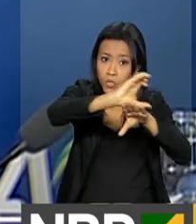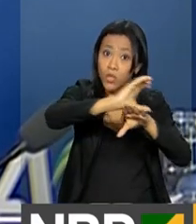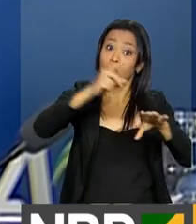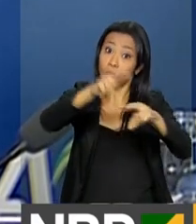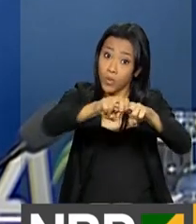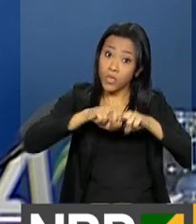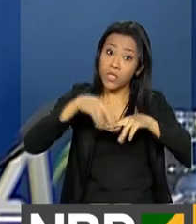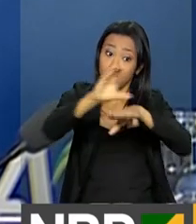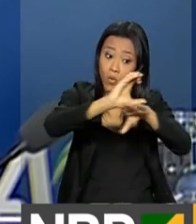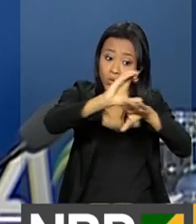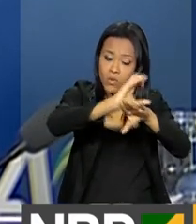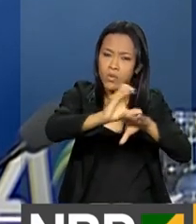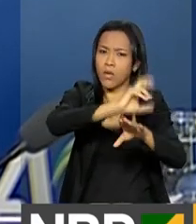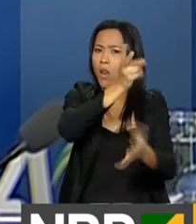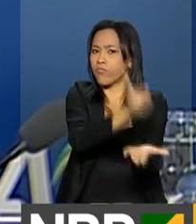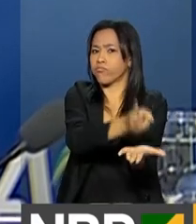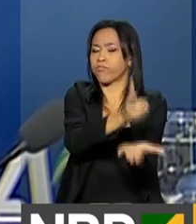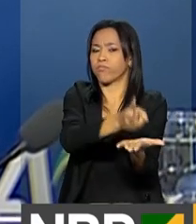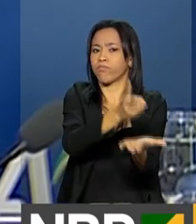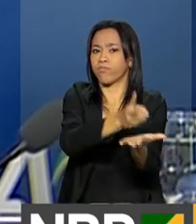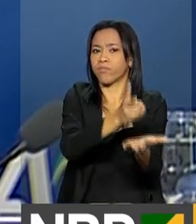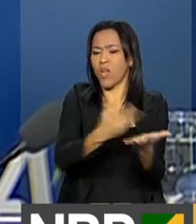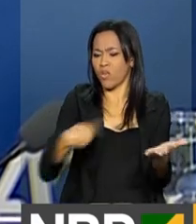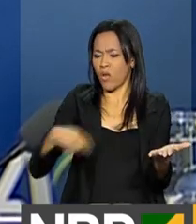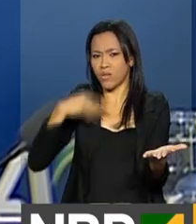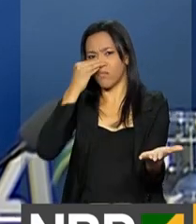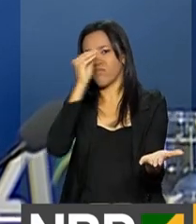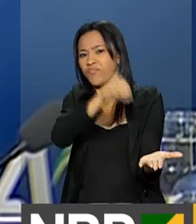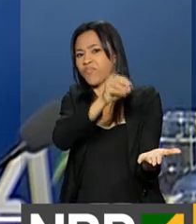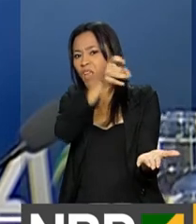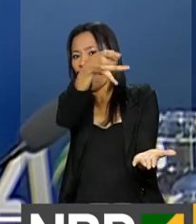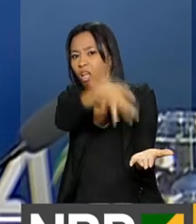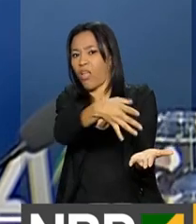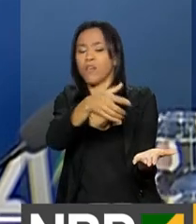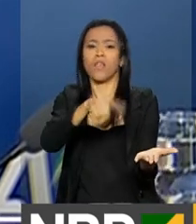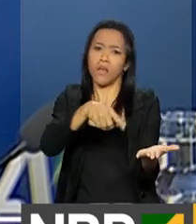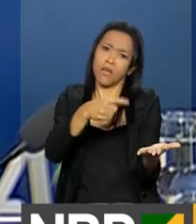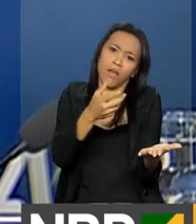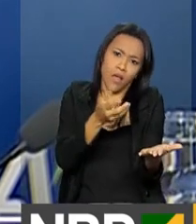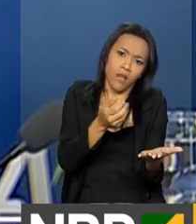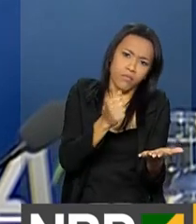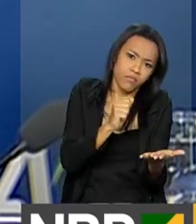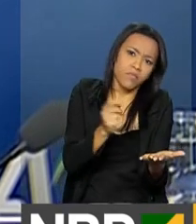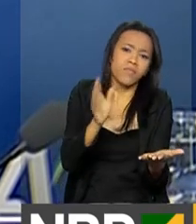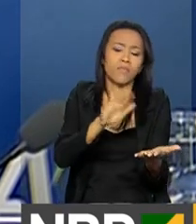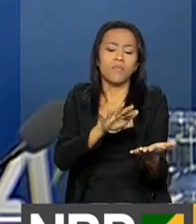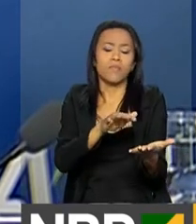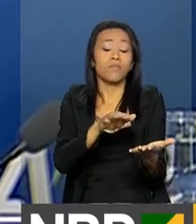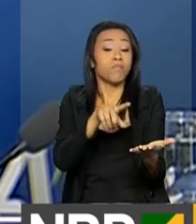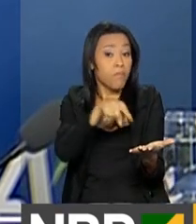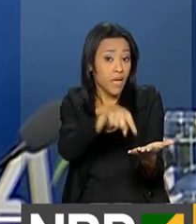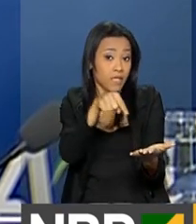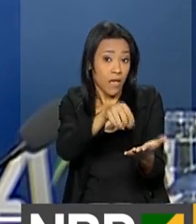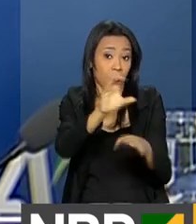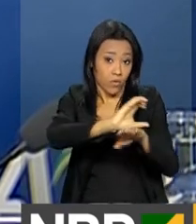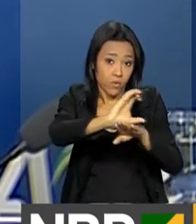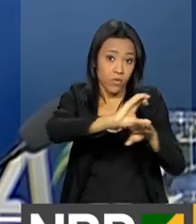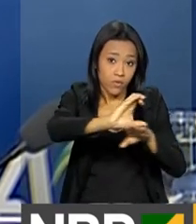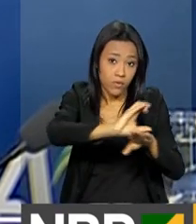Constituição duradoura. Nós não devemos desprezá-la. Ela pode ser analítica, pormenorizada, etc., mas ela tem